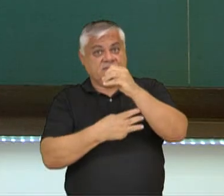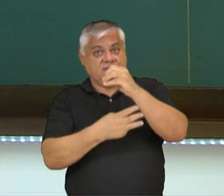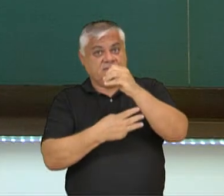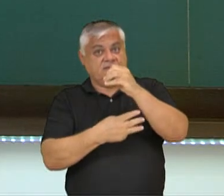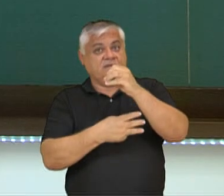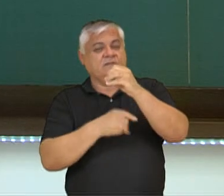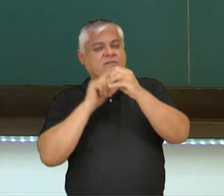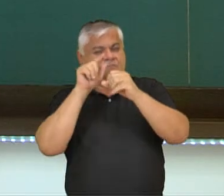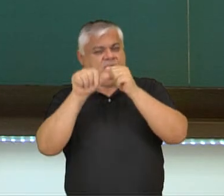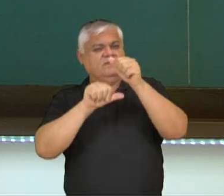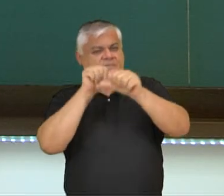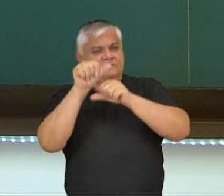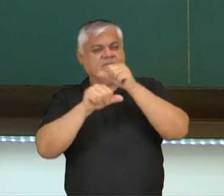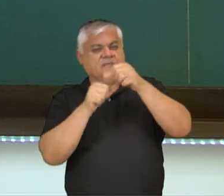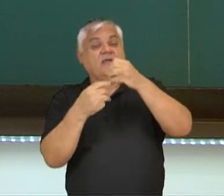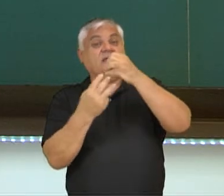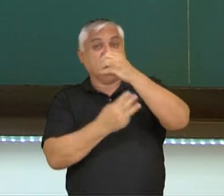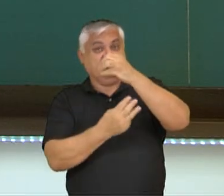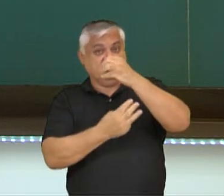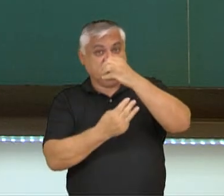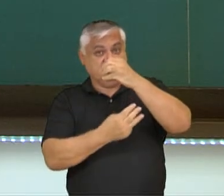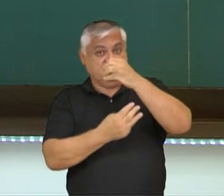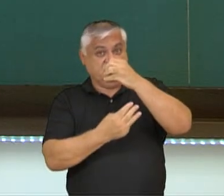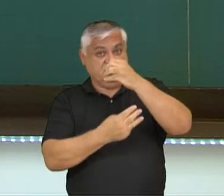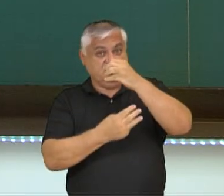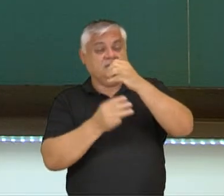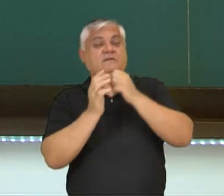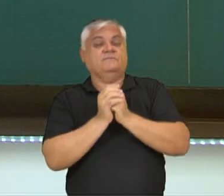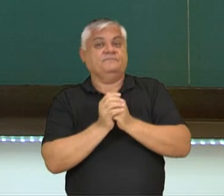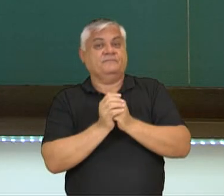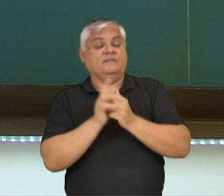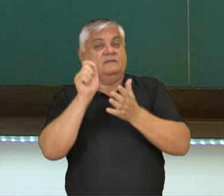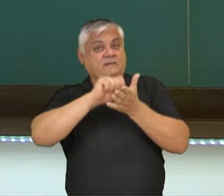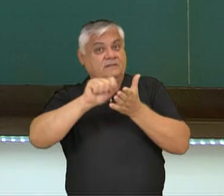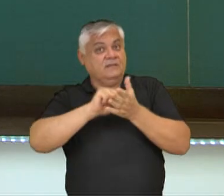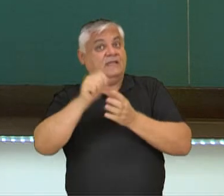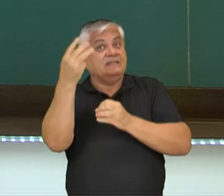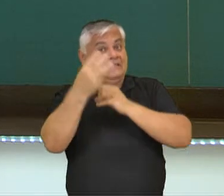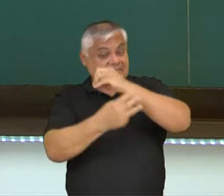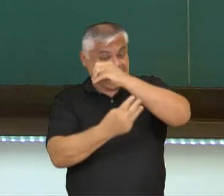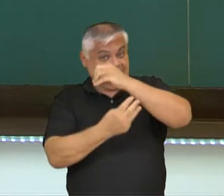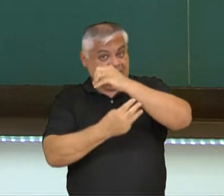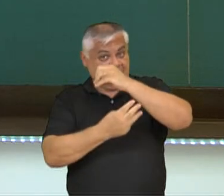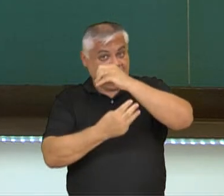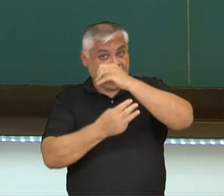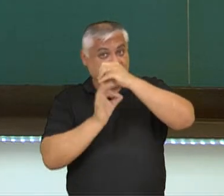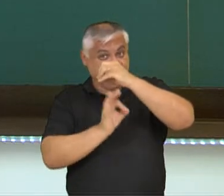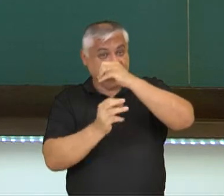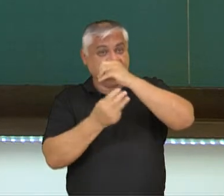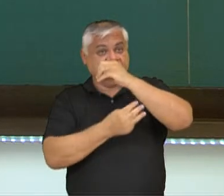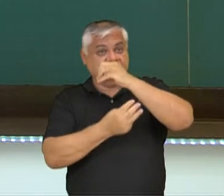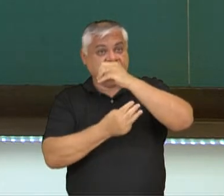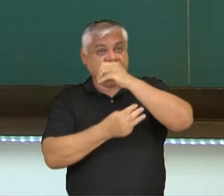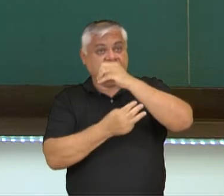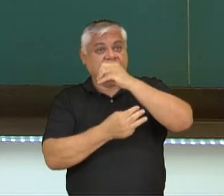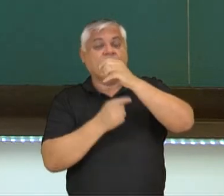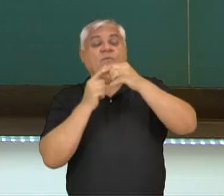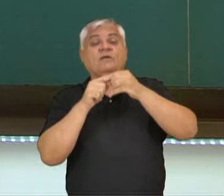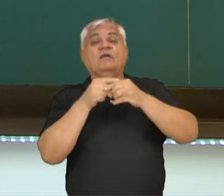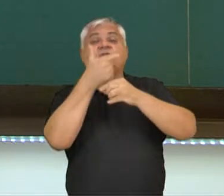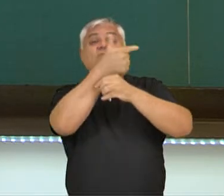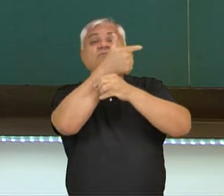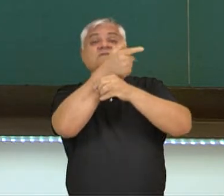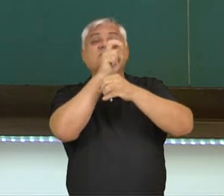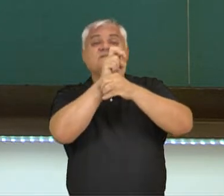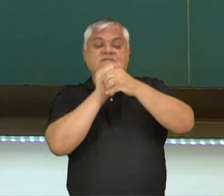eu vou arrumar aqui para vocês o slide e vou deixar certinho. Faz uma anotação. É no terceiro quadrante que esse ângulo está localizado, porque o